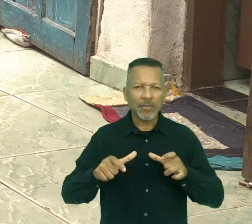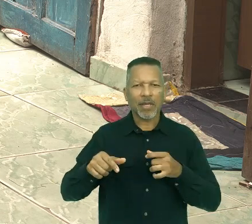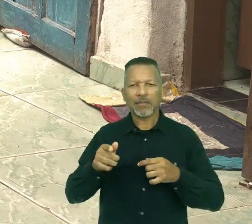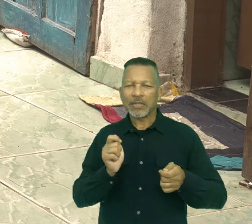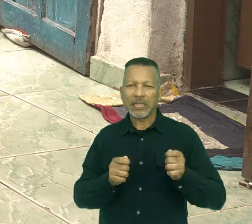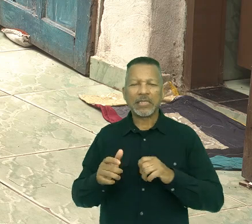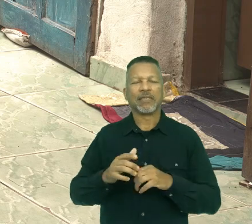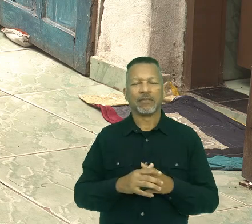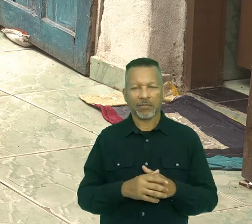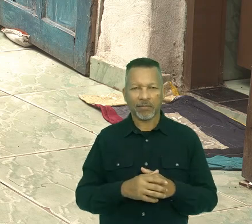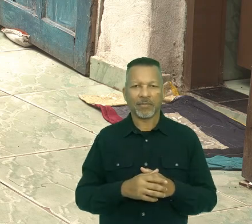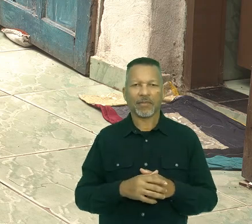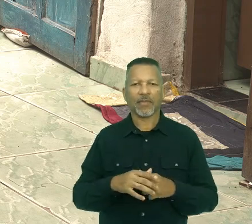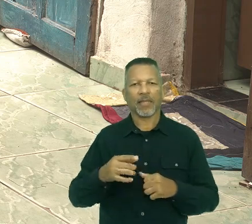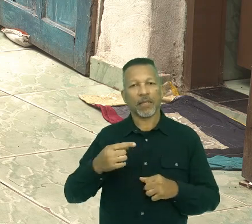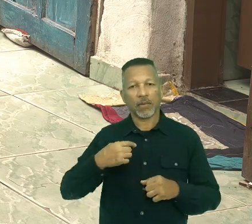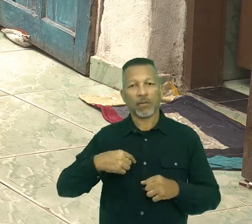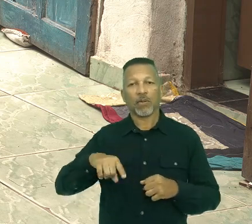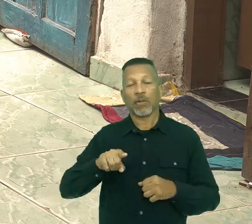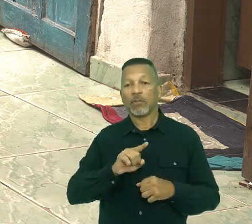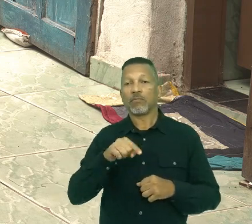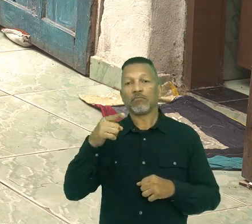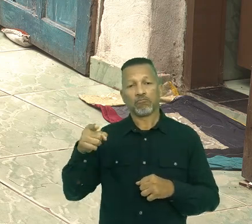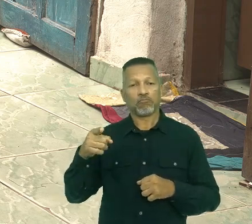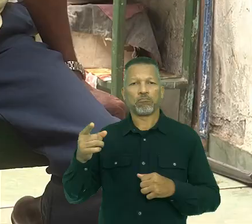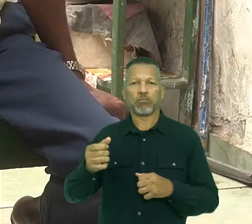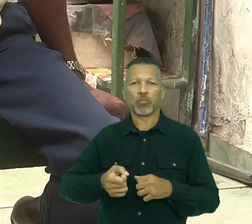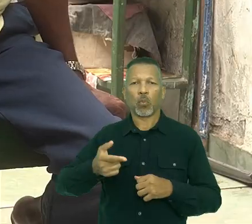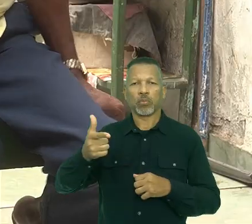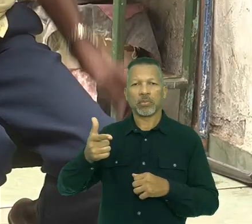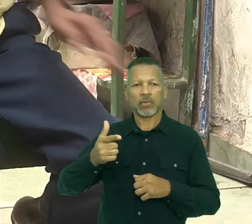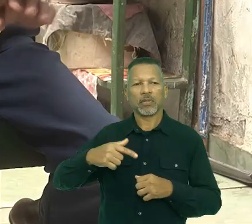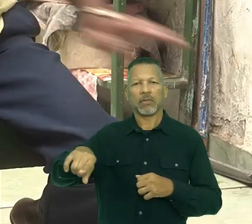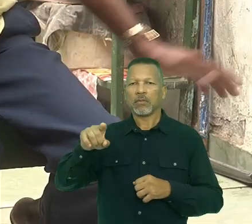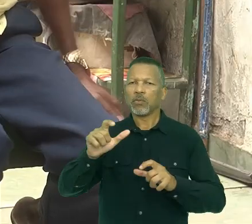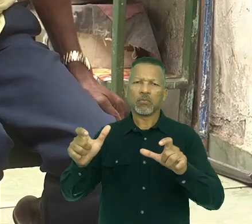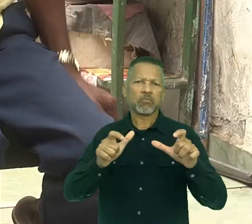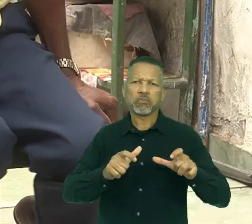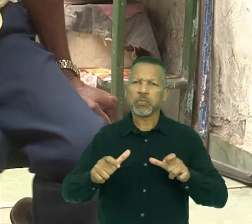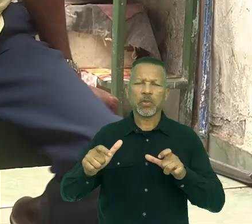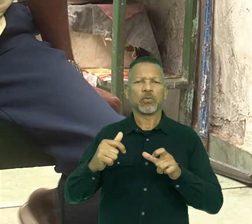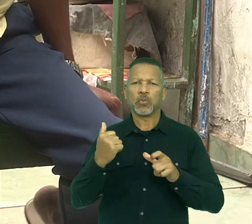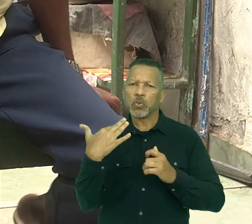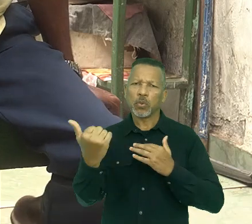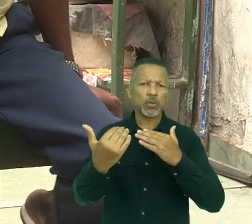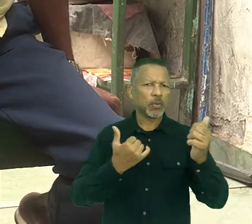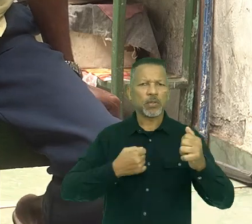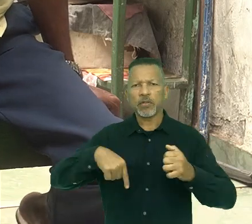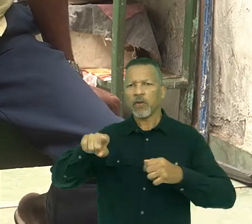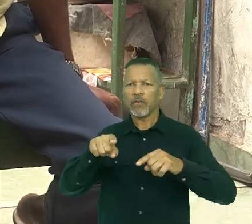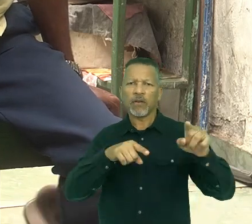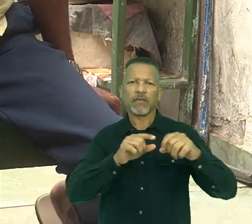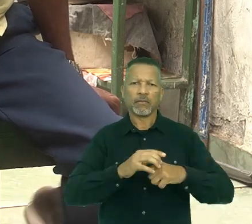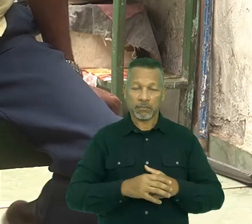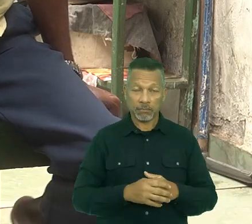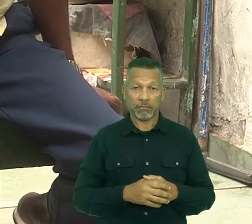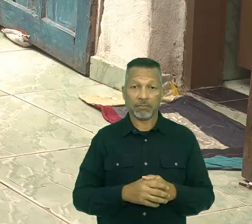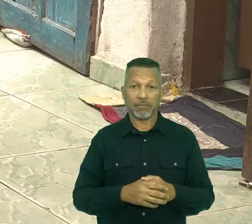Dias. lá pro lado de Belo Oriente. E lá pro lugar que tiver, nós for chamado, nós estamos